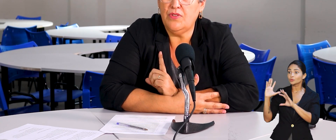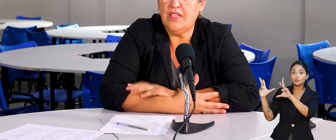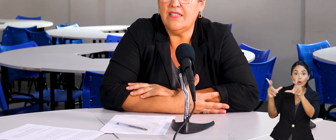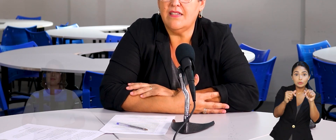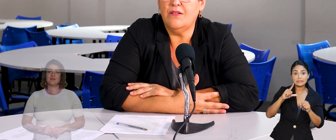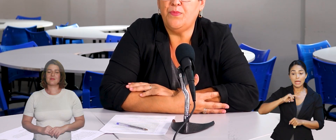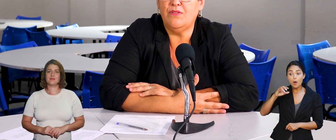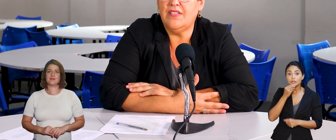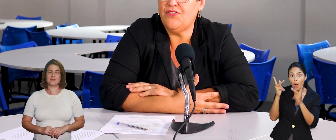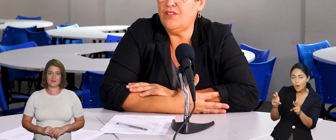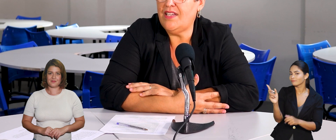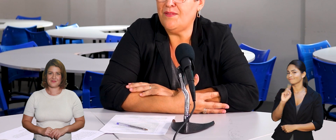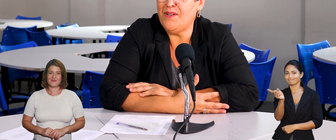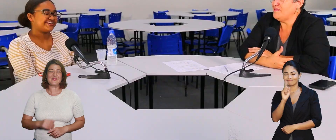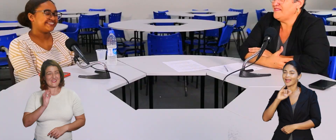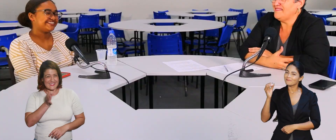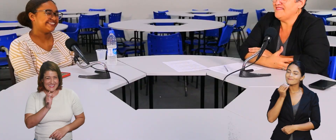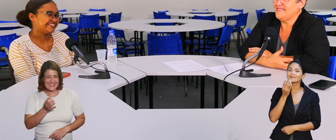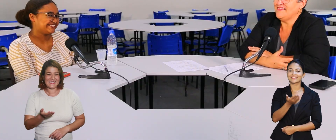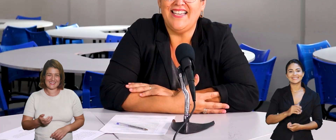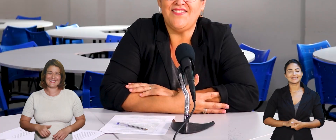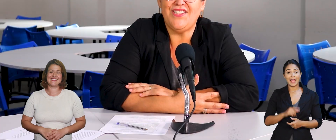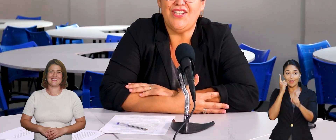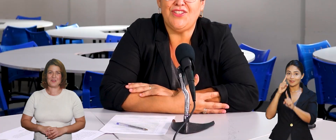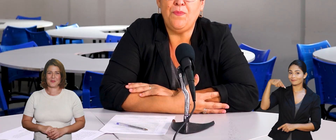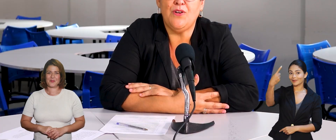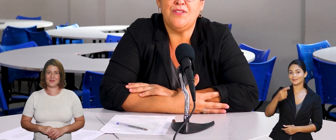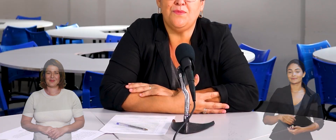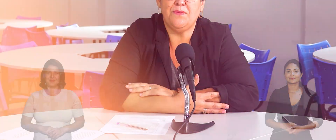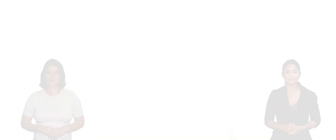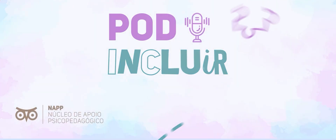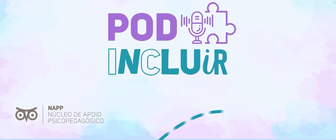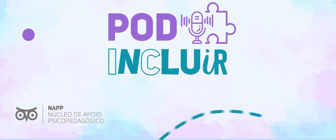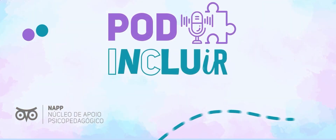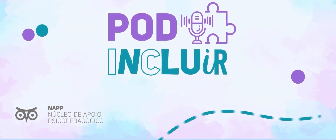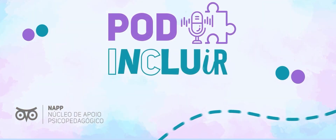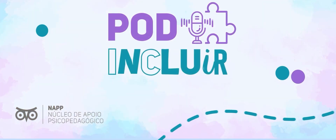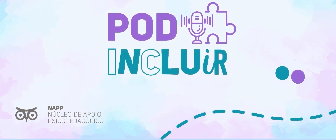não é todo mundo que tem essa oportunidade não, né, Isabel? Isso aí. É isso aí, gente. Até o próximo.